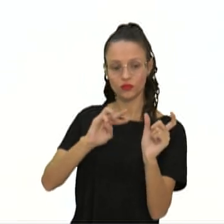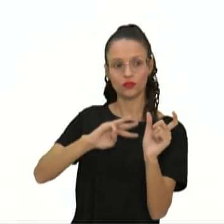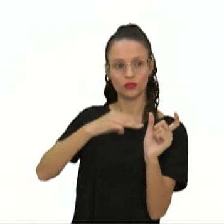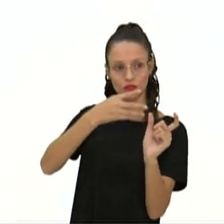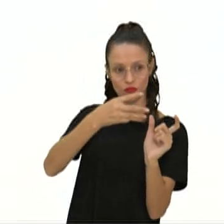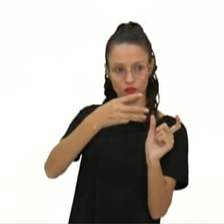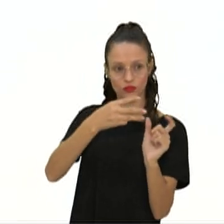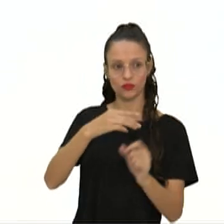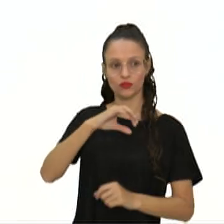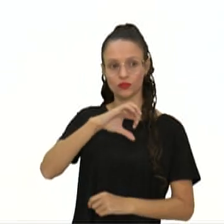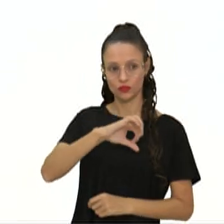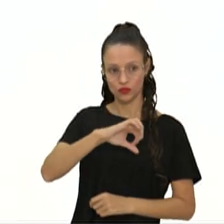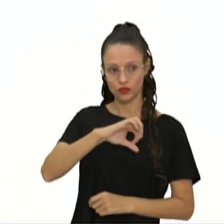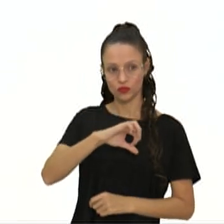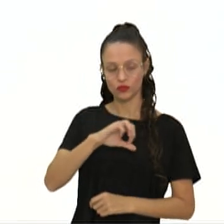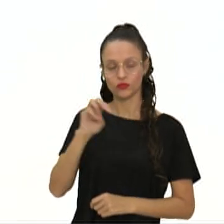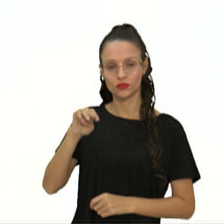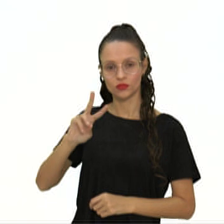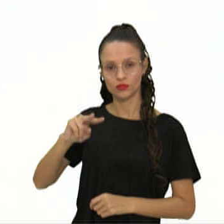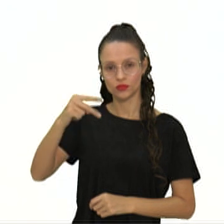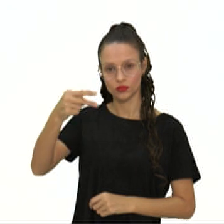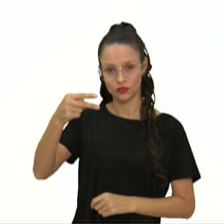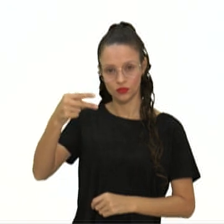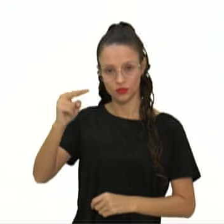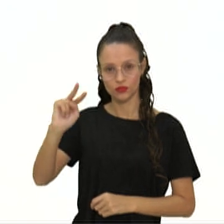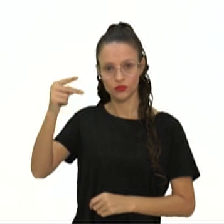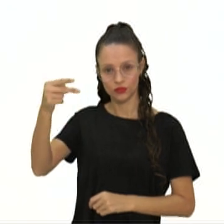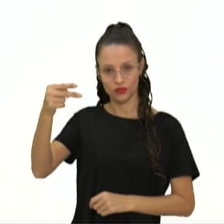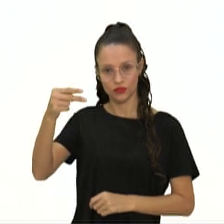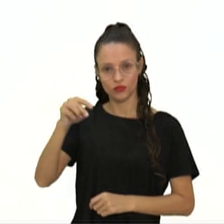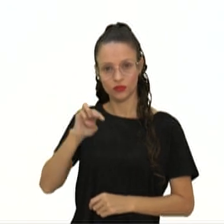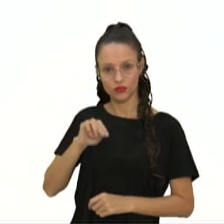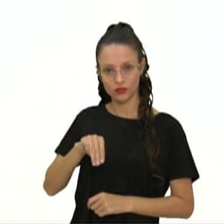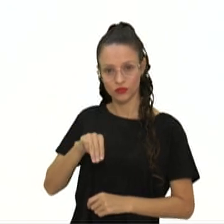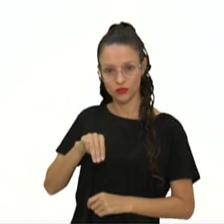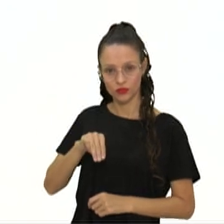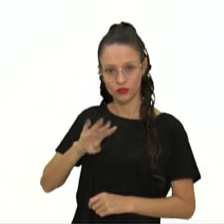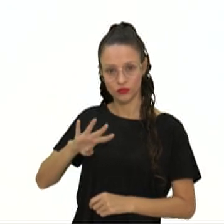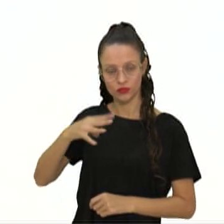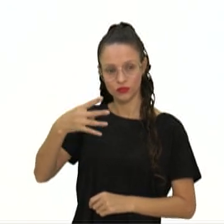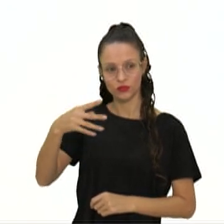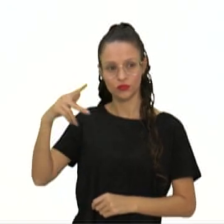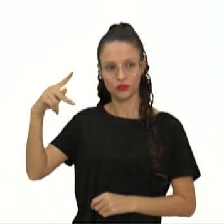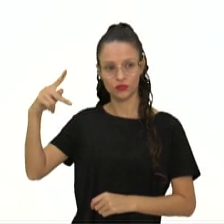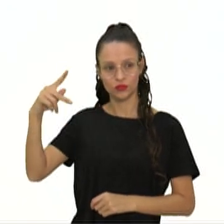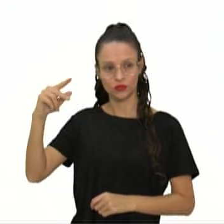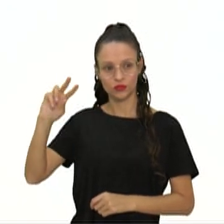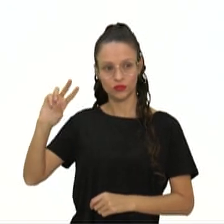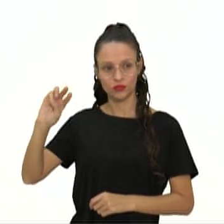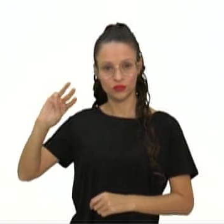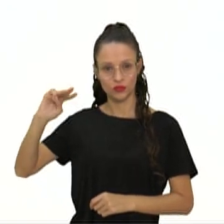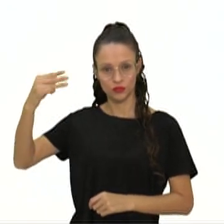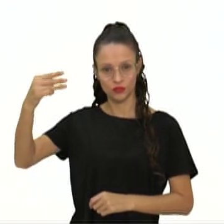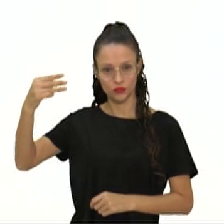quadrado, 9. M ao quadrado elevado ao quadrado é m à quarta. E p ao cubo elevado ao quadrado é p à sexta. Não se